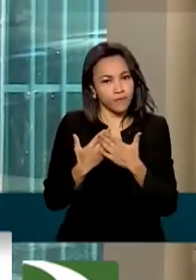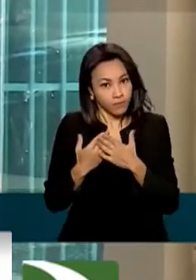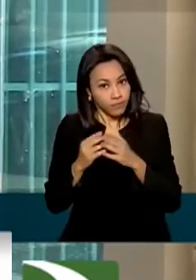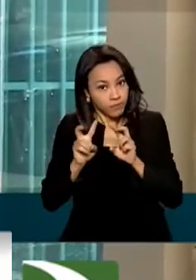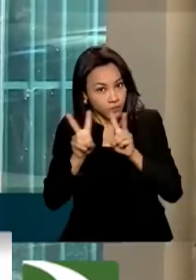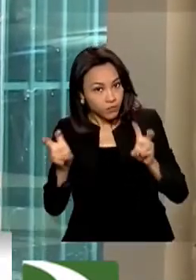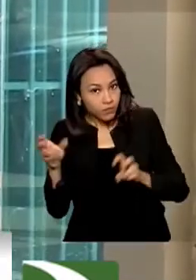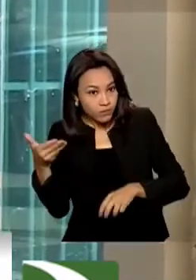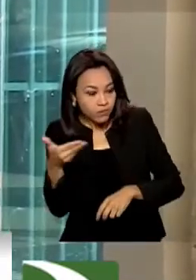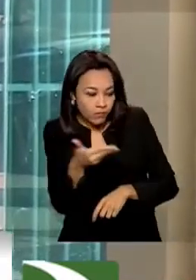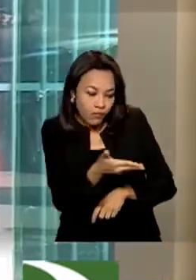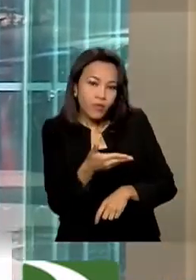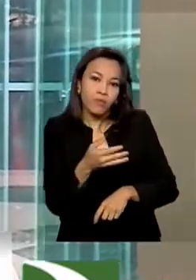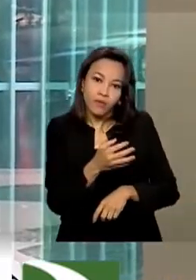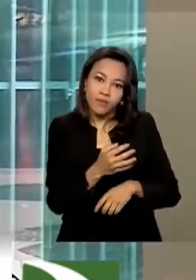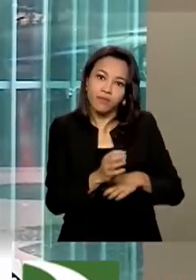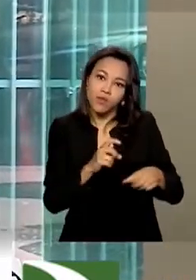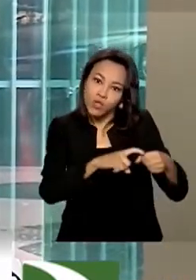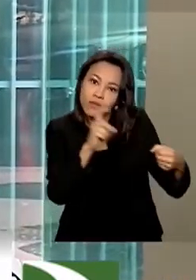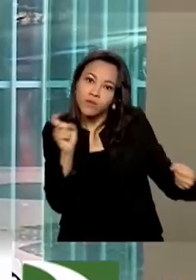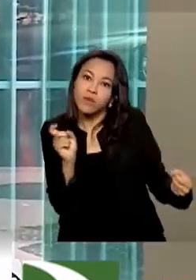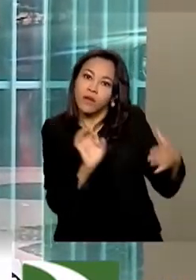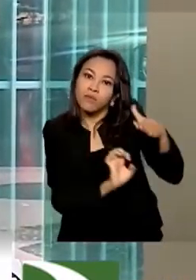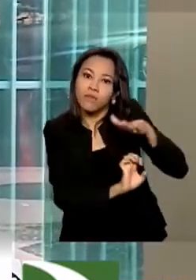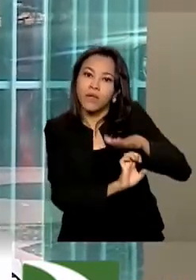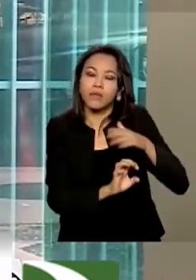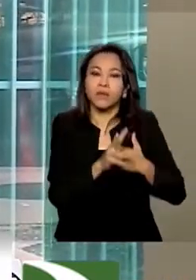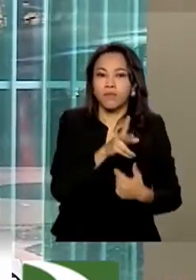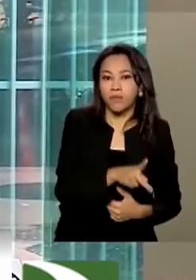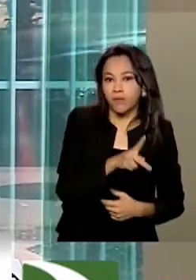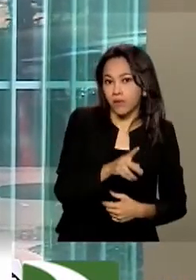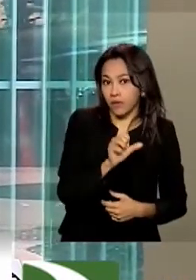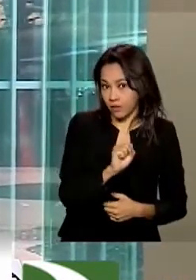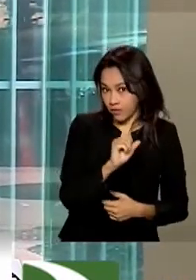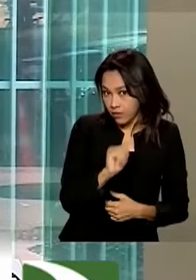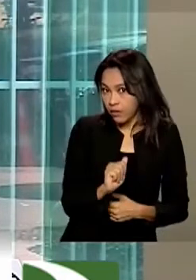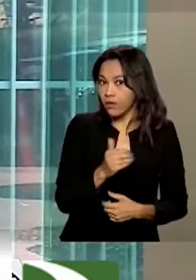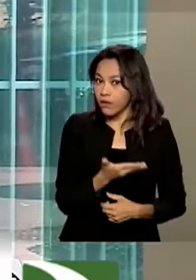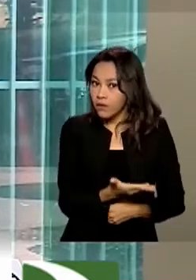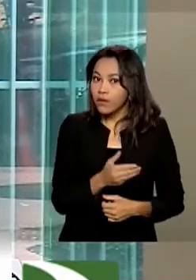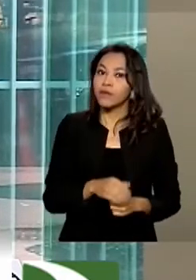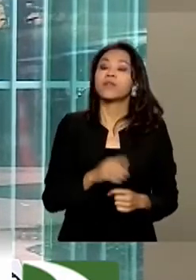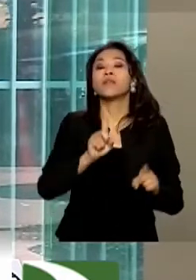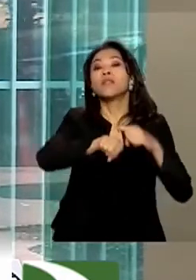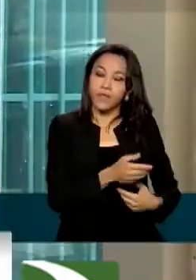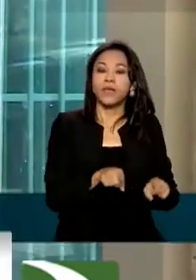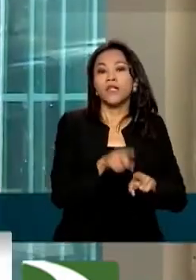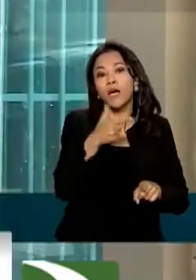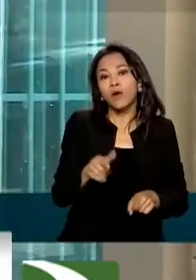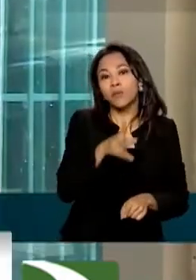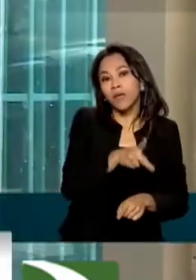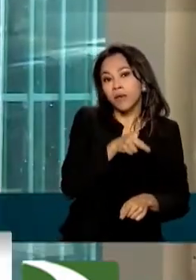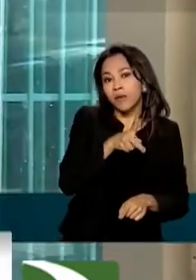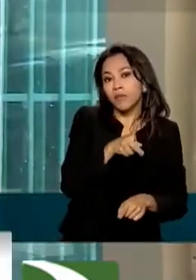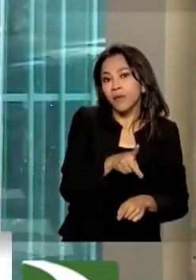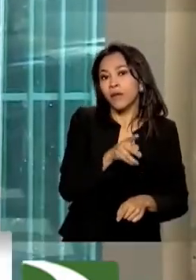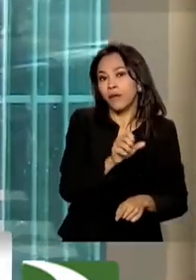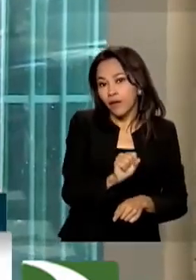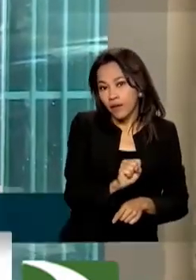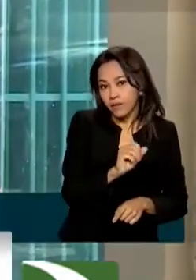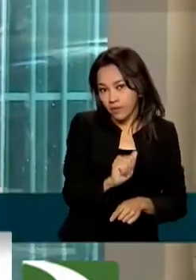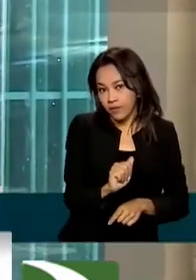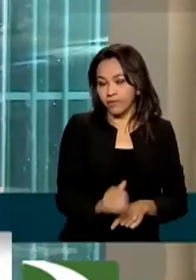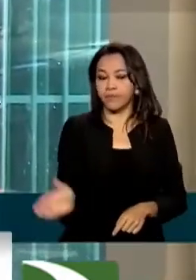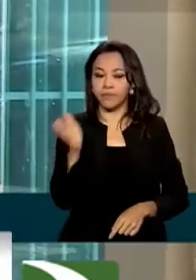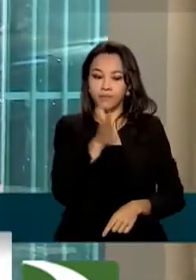aí do inferno, eles estão entrando no inferno. É uma conversa assim de bêbado, de boteco, que não tem um